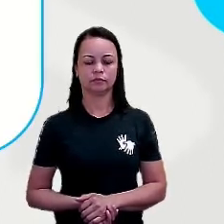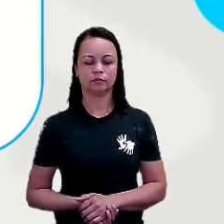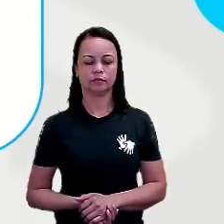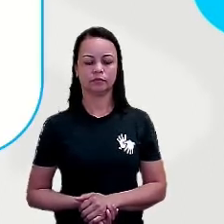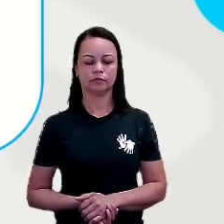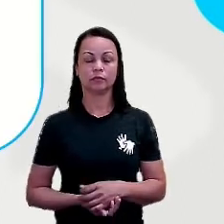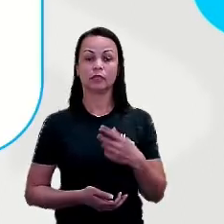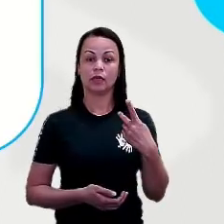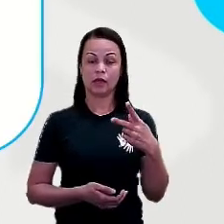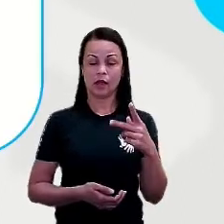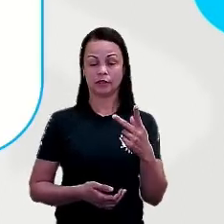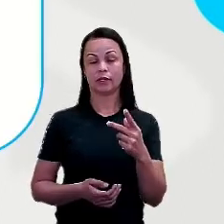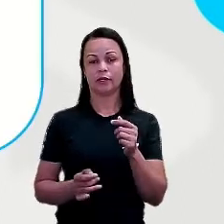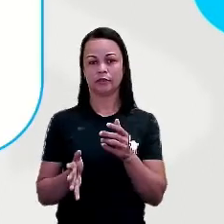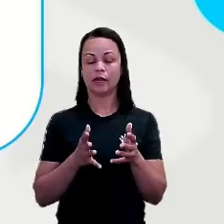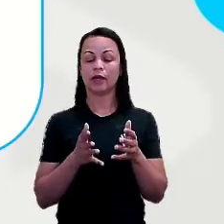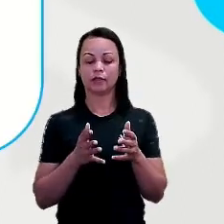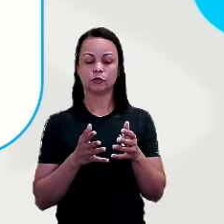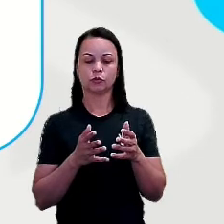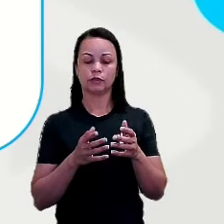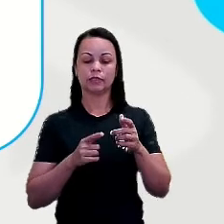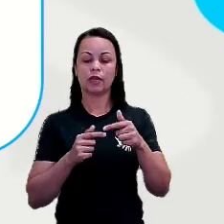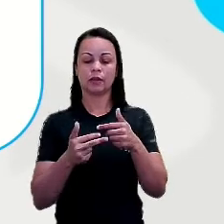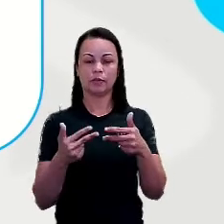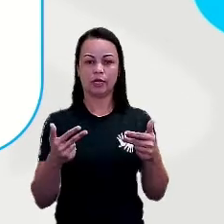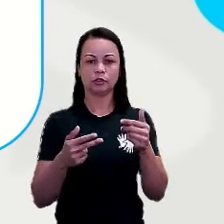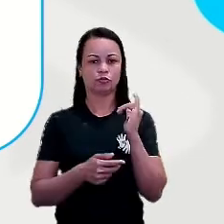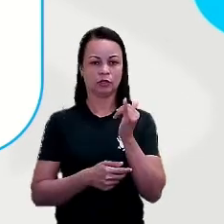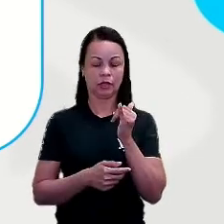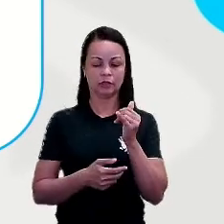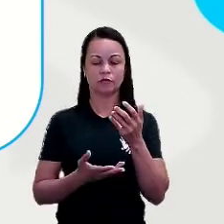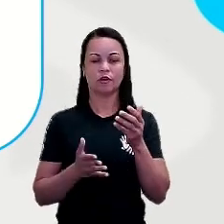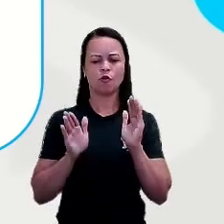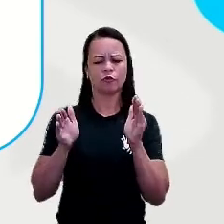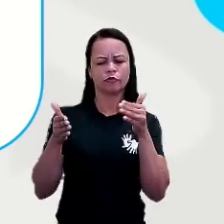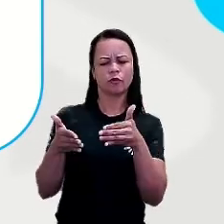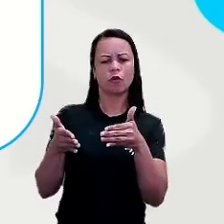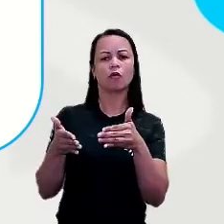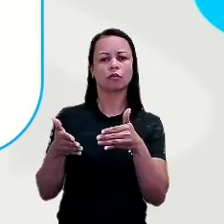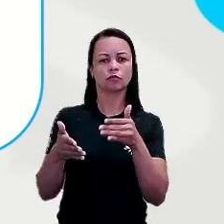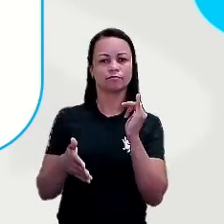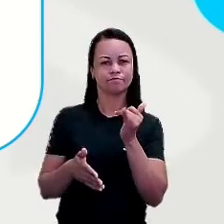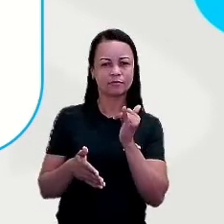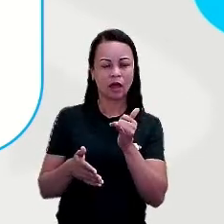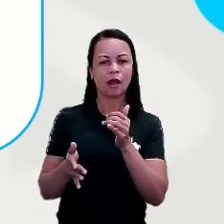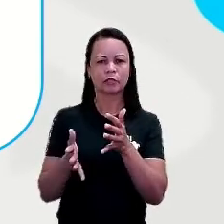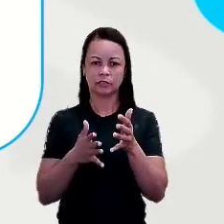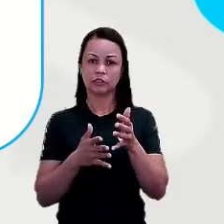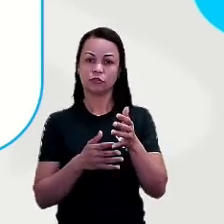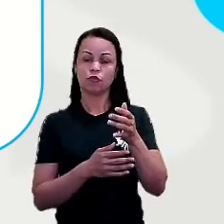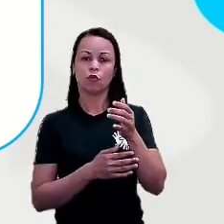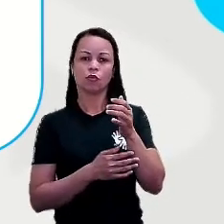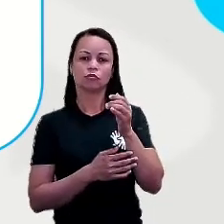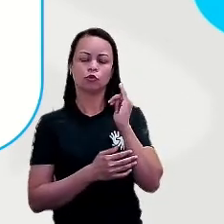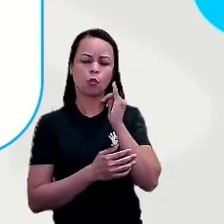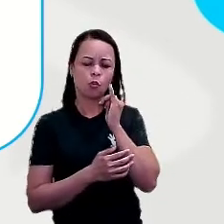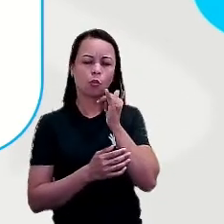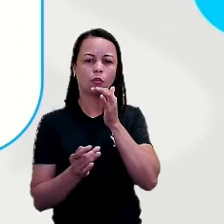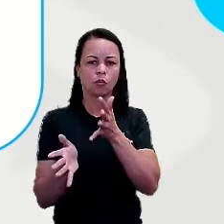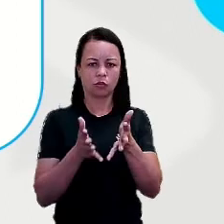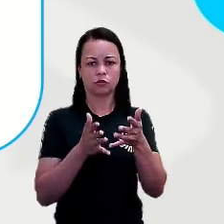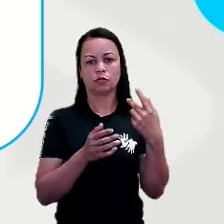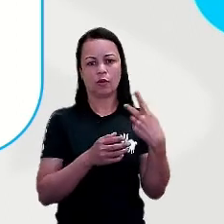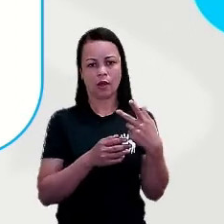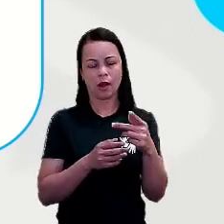Ainda aqui, ó, nos elementos da narrativa. Então, o foco narrativo do conto, a narração ela